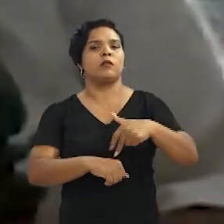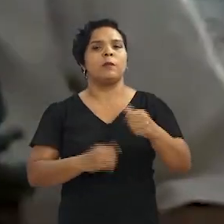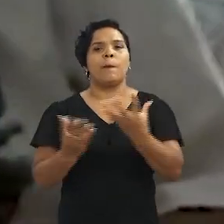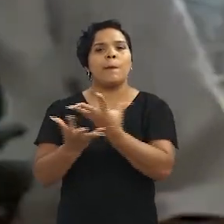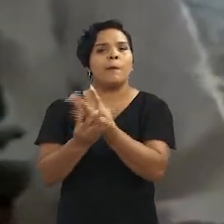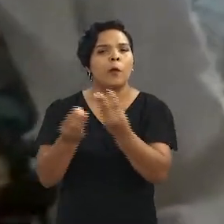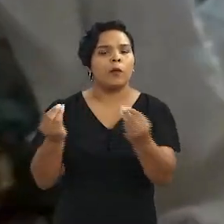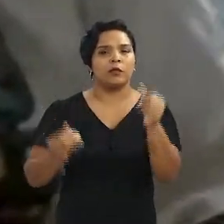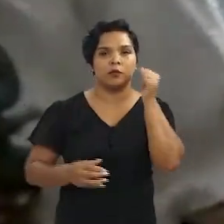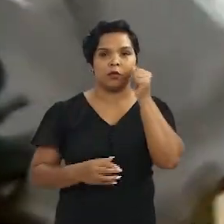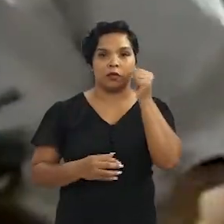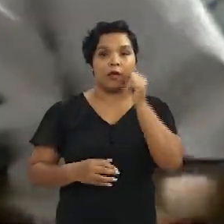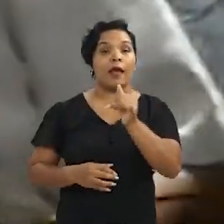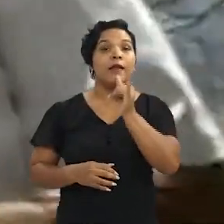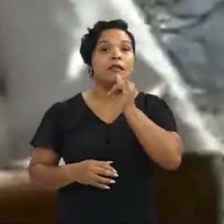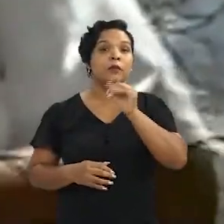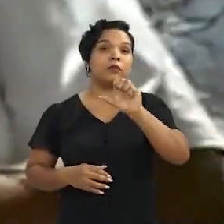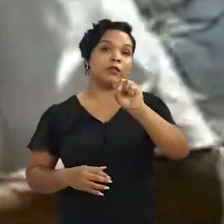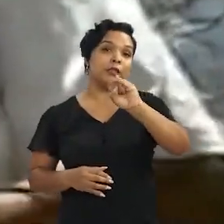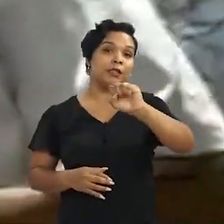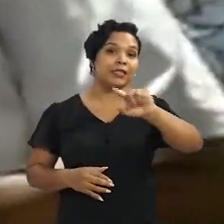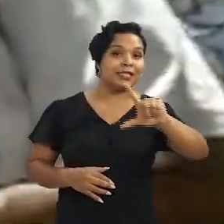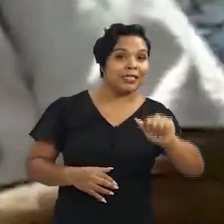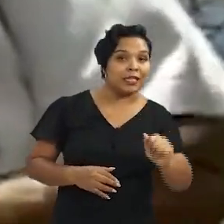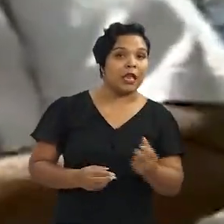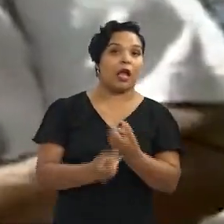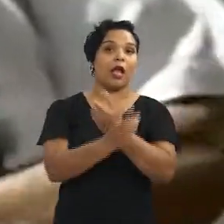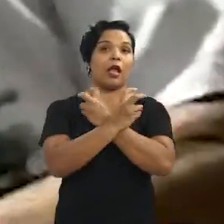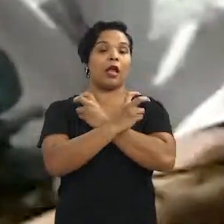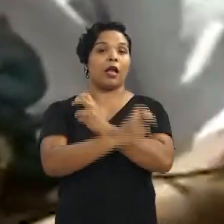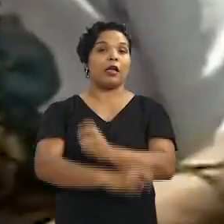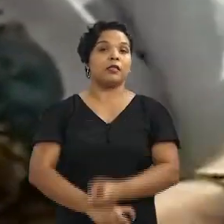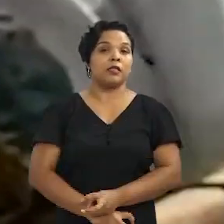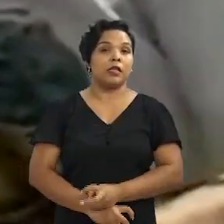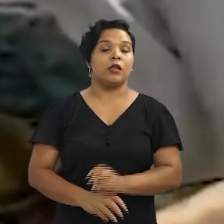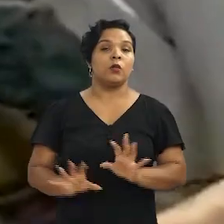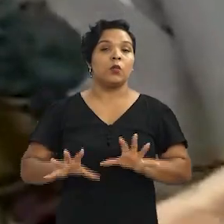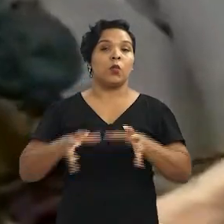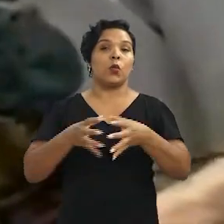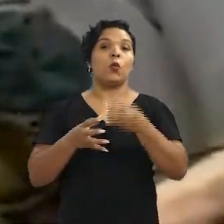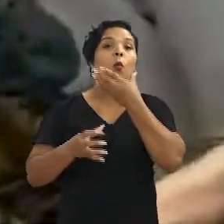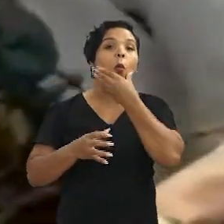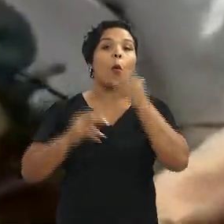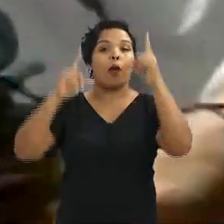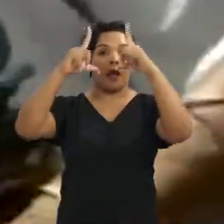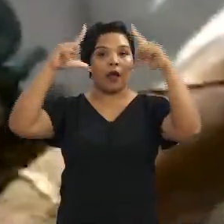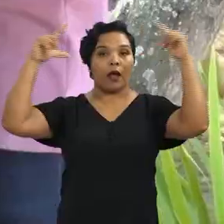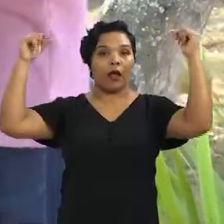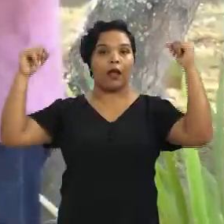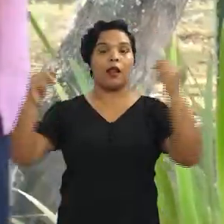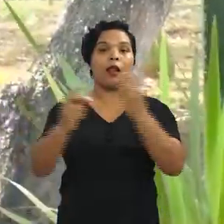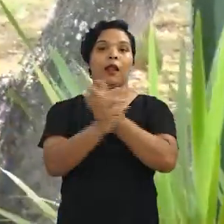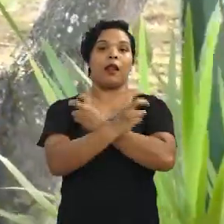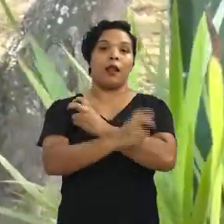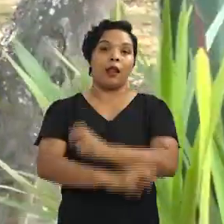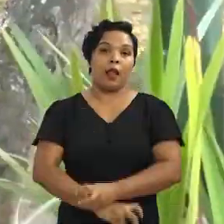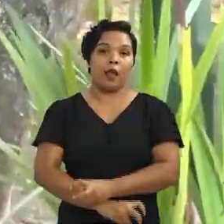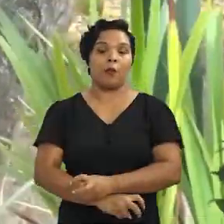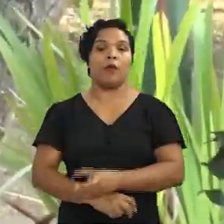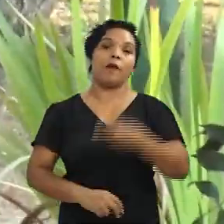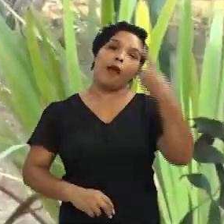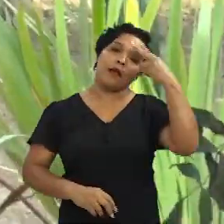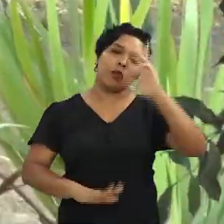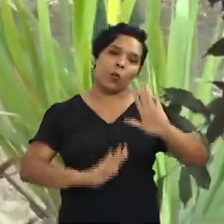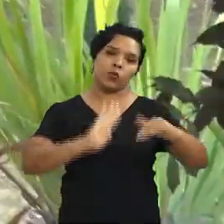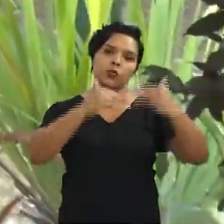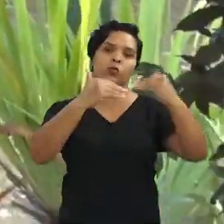séculos o protagonismo de muitas mulheres. A exemplo de Sila, cangaceira do bando de Lampião. A história em si não é